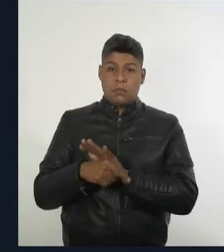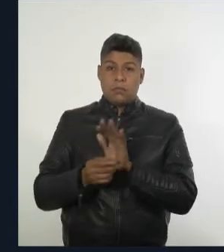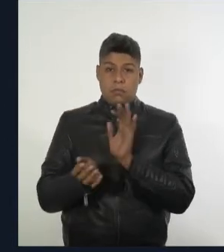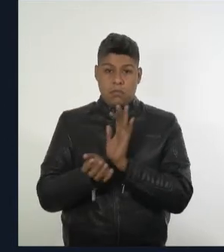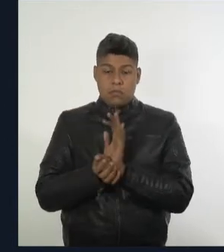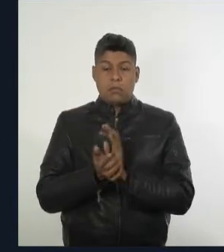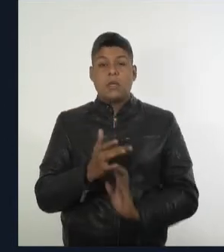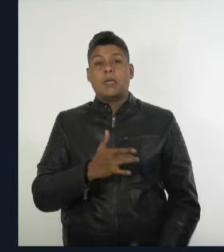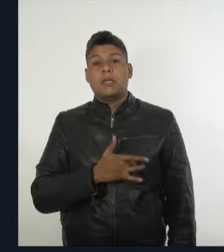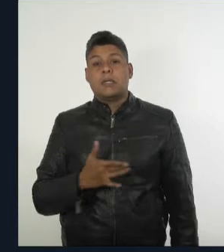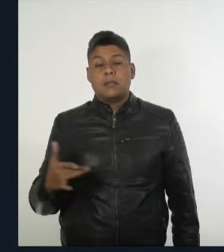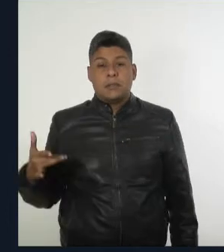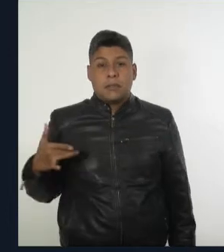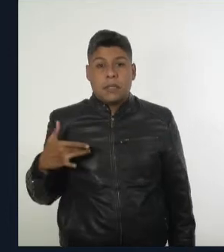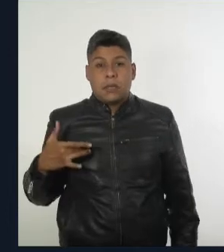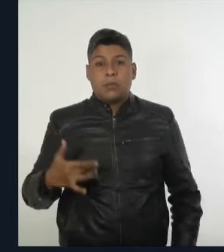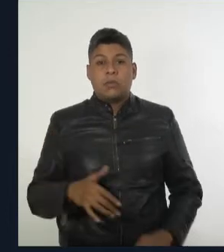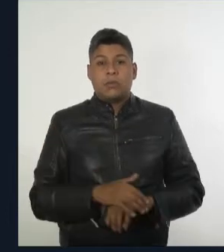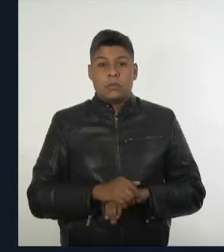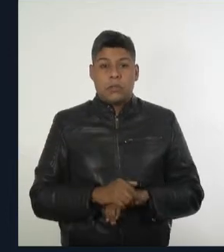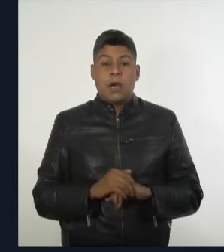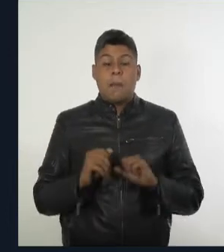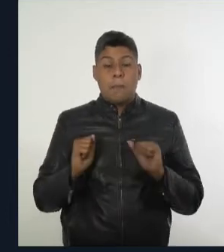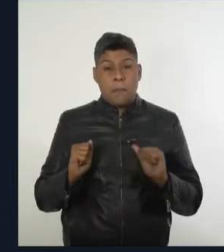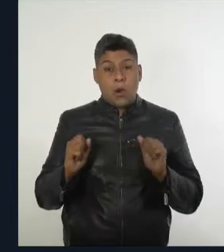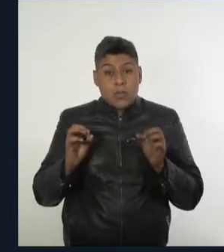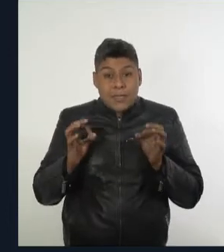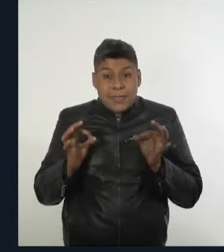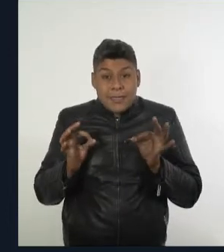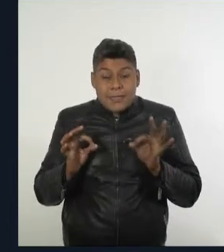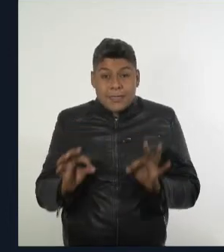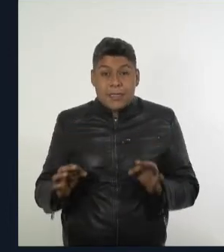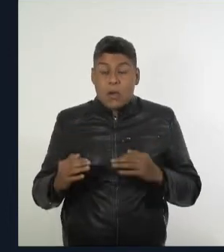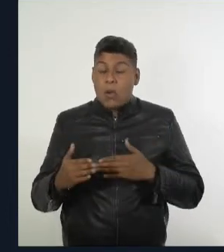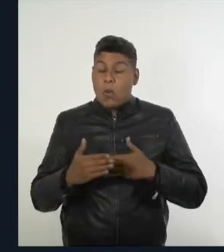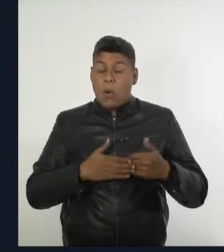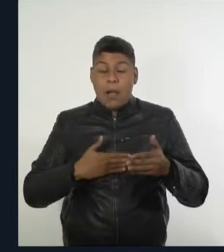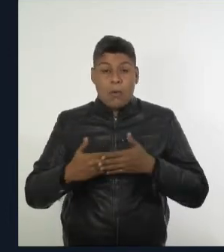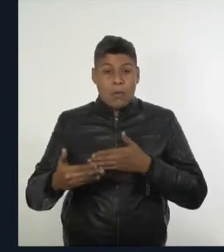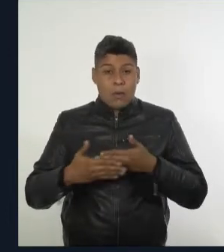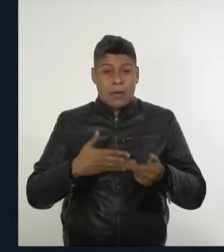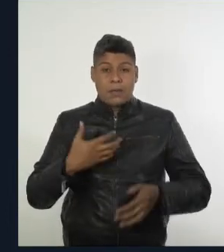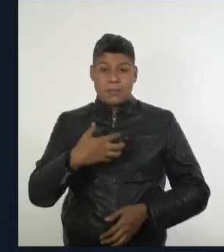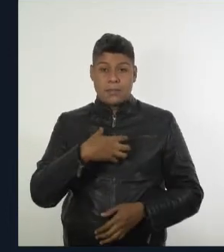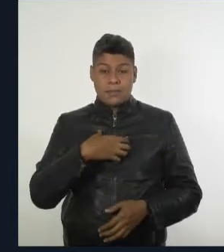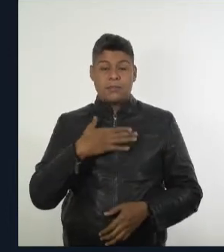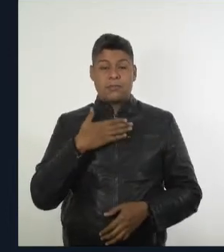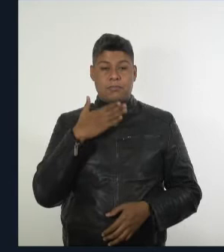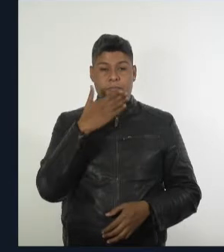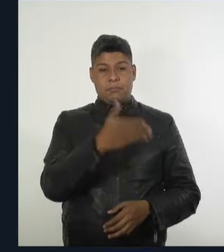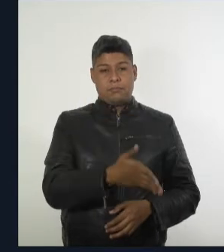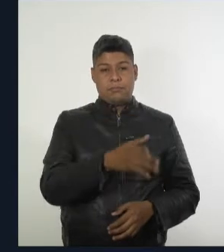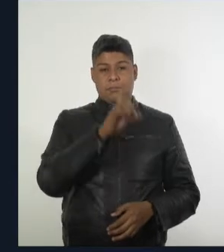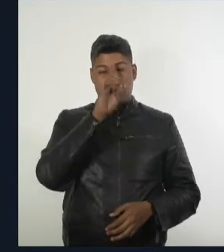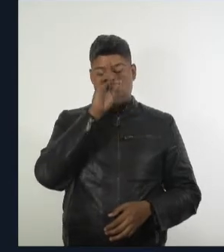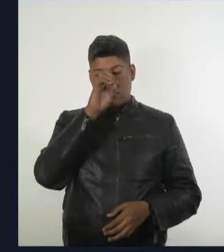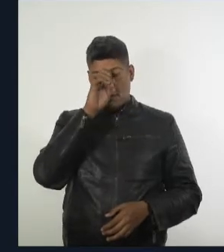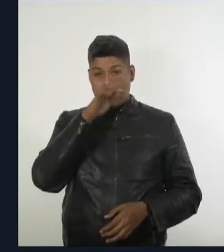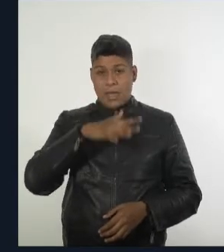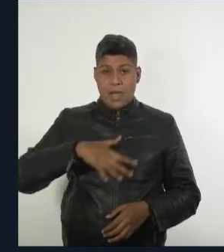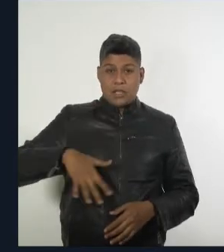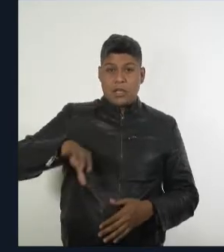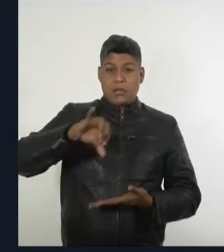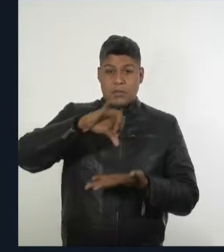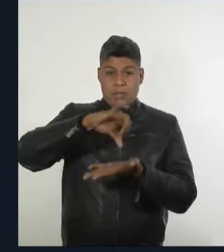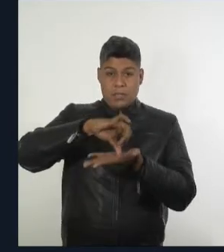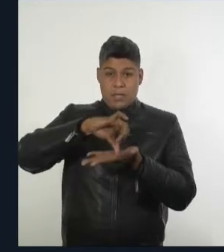equipes de saúde, para que pudesse exatamente as pessoas, a qualquer sintoma, procurar as nossas unidades. Na região